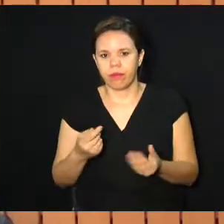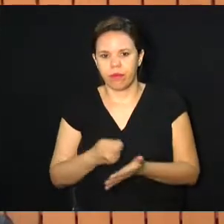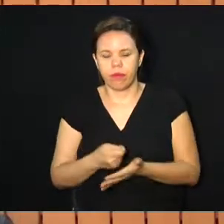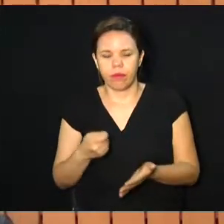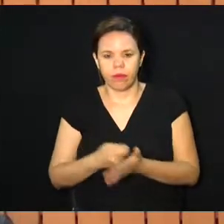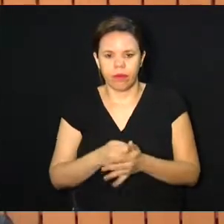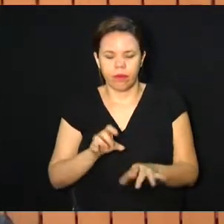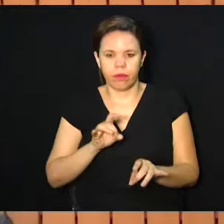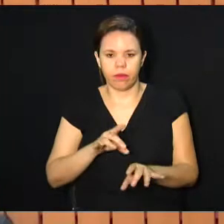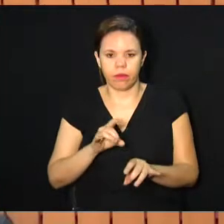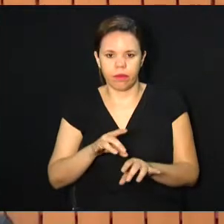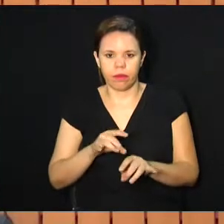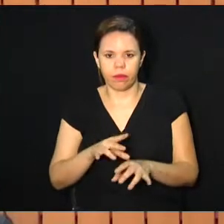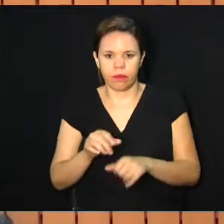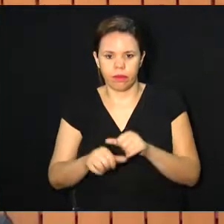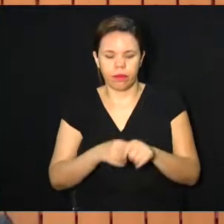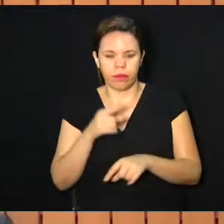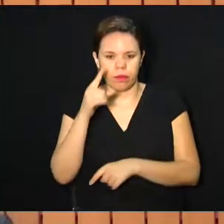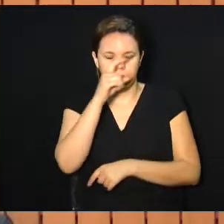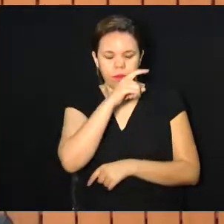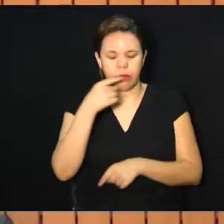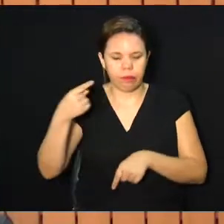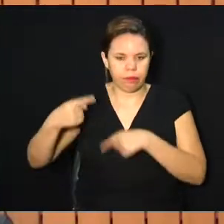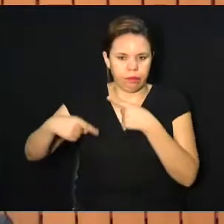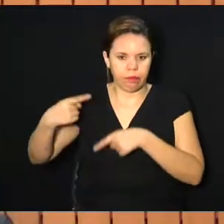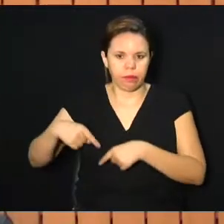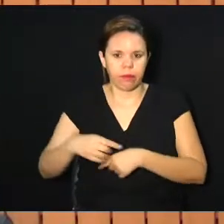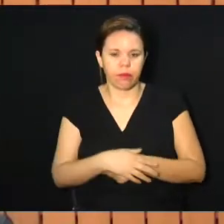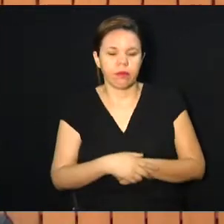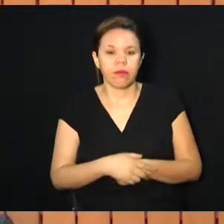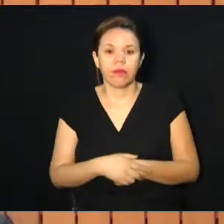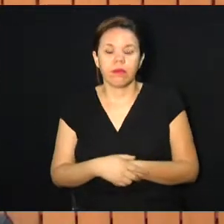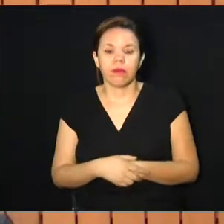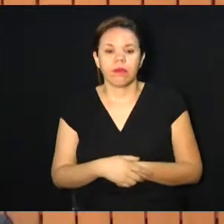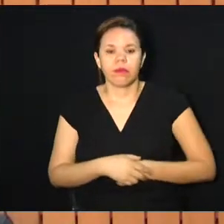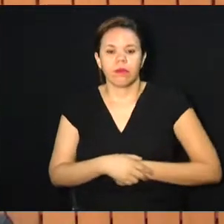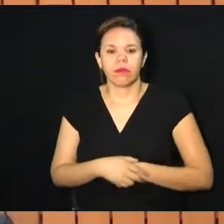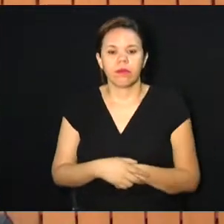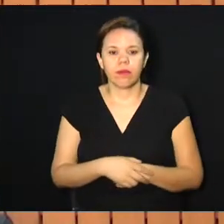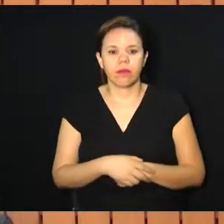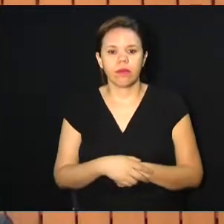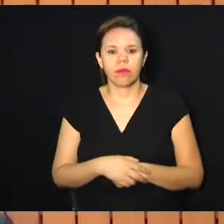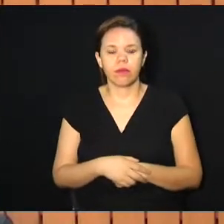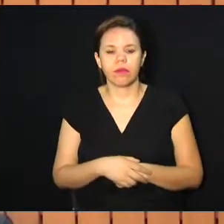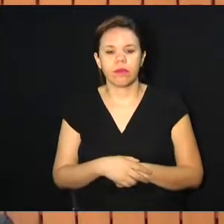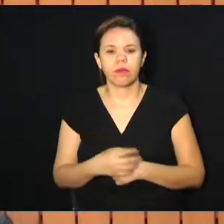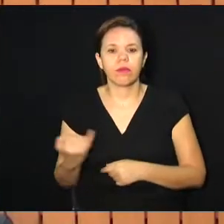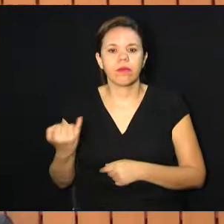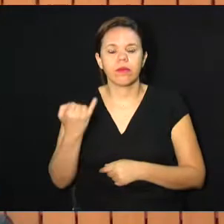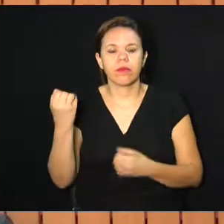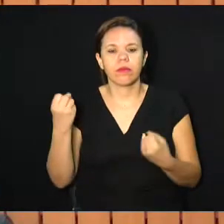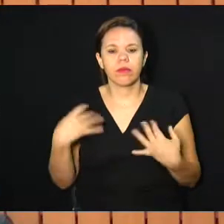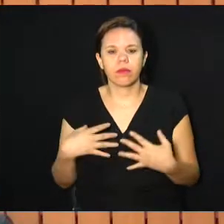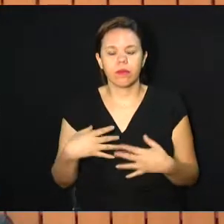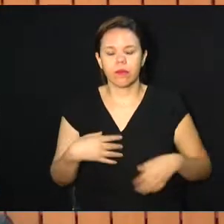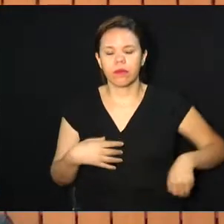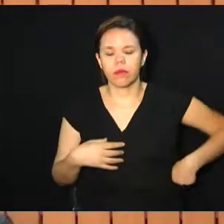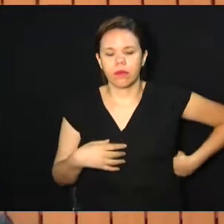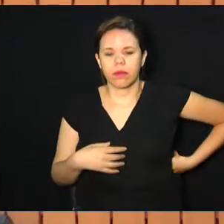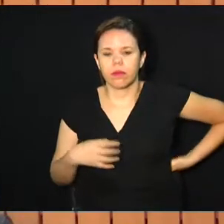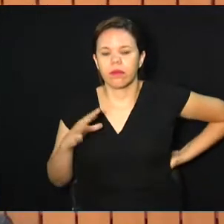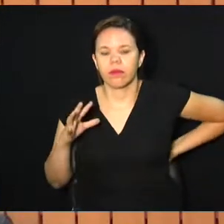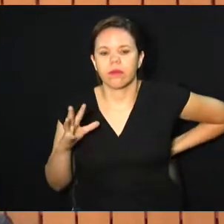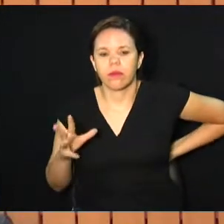coisa técnica, que torna difícil de debater. E, bom, importante explicar, enfim, para que todo